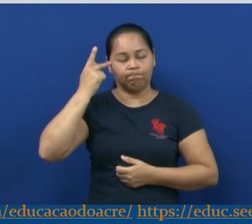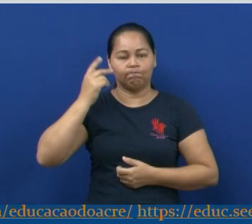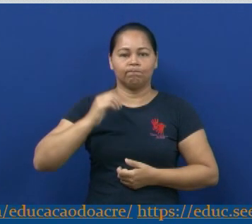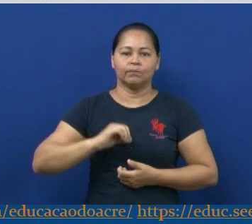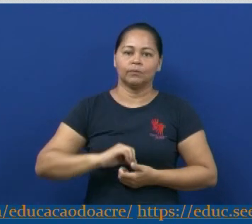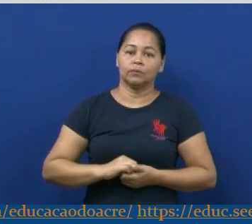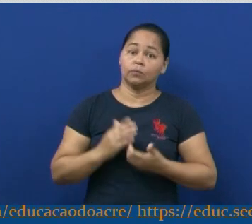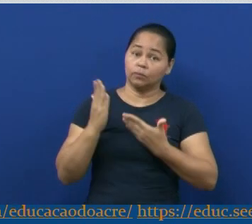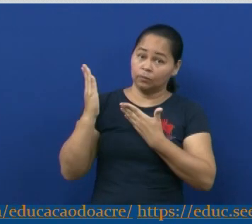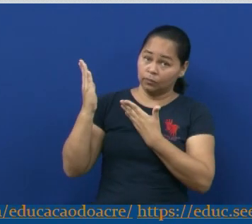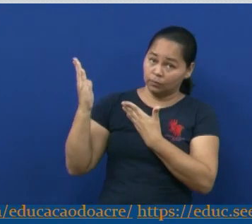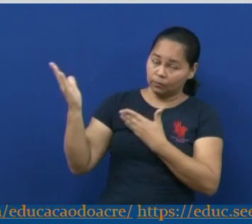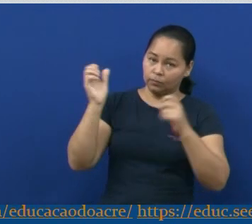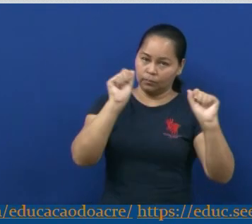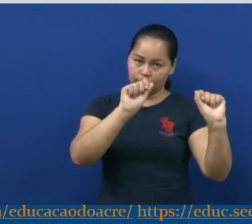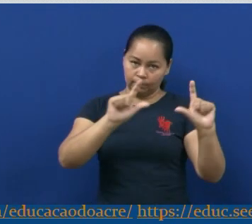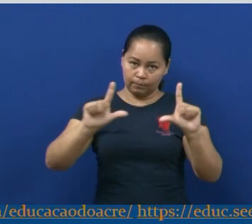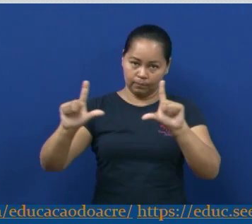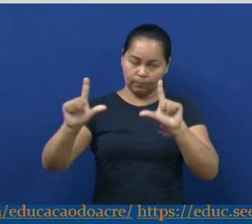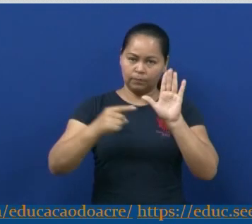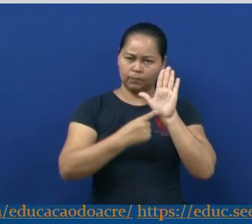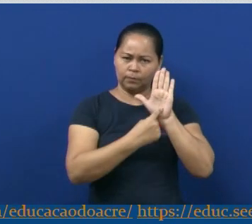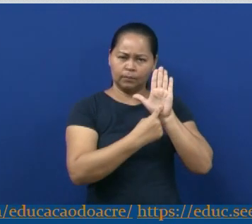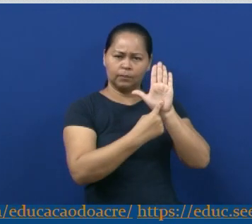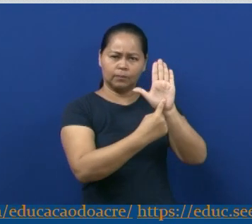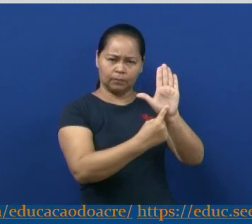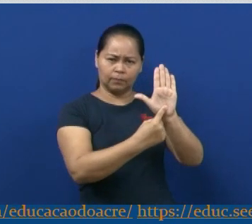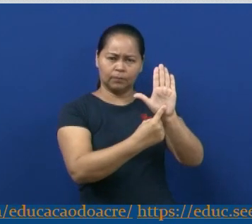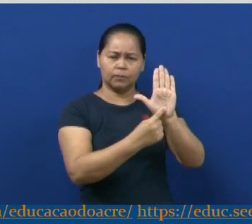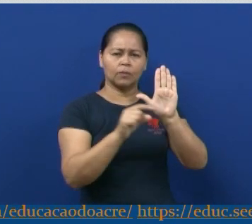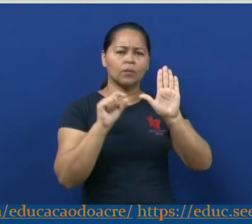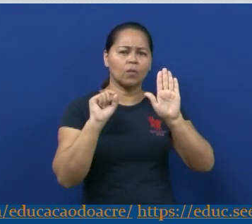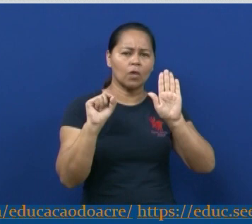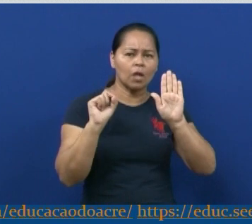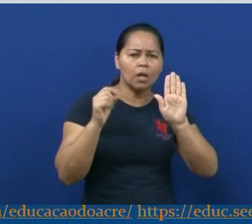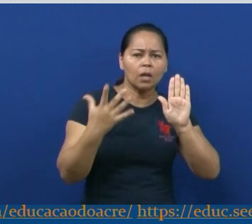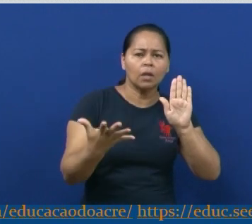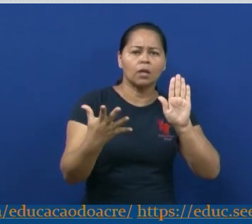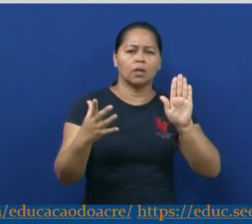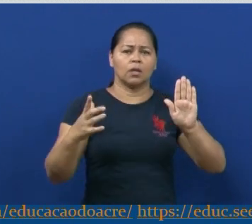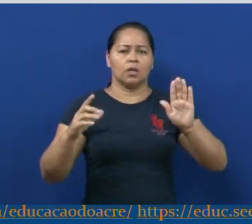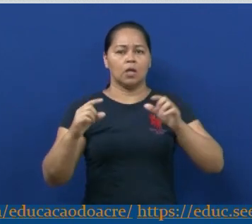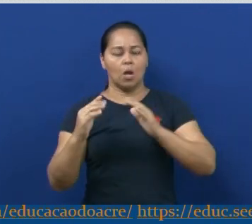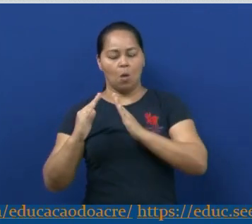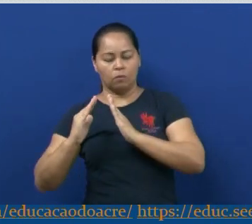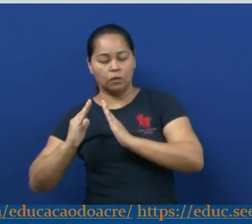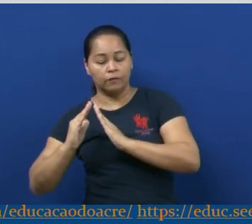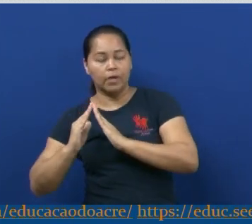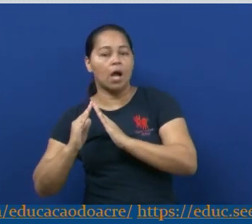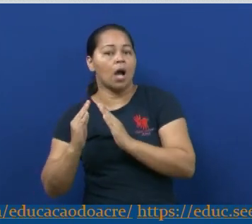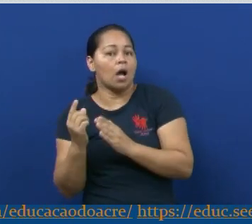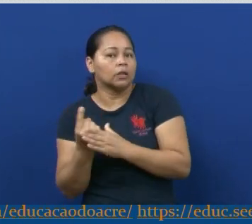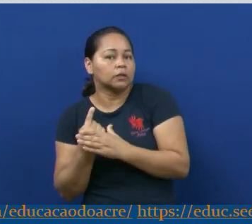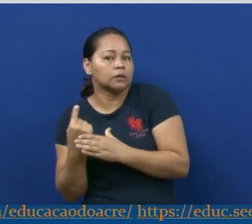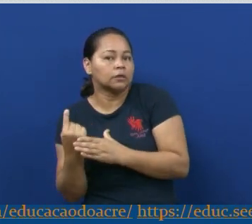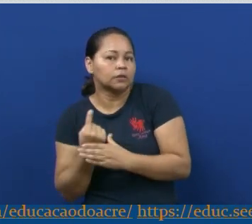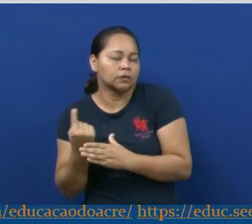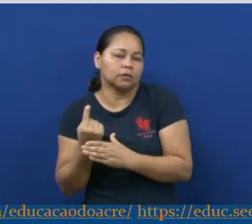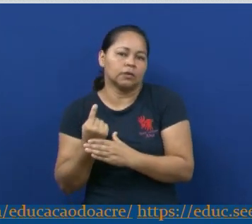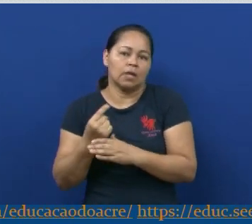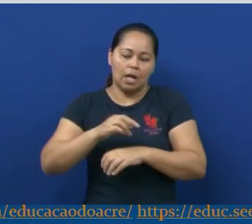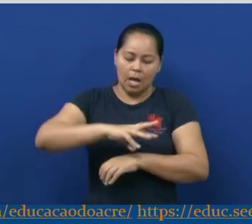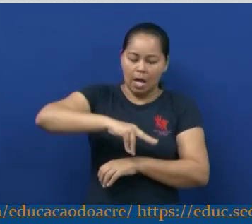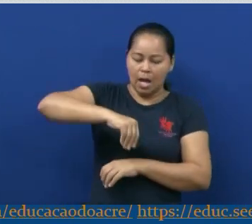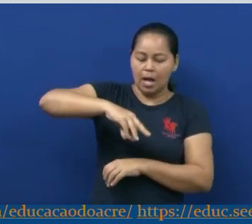O próximo slide também mostra que, devido a esse isolamento social, as praias de